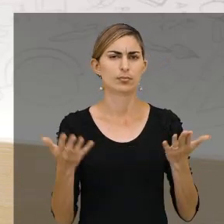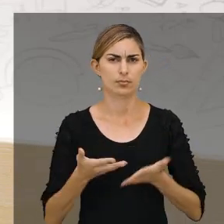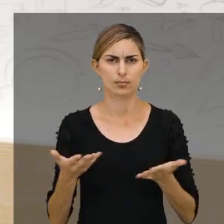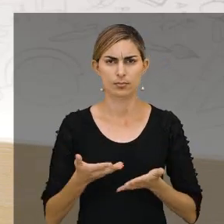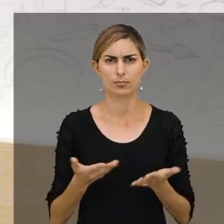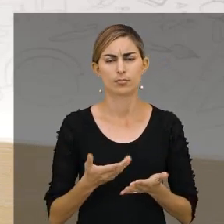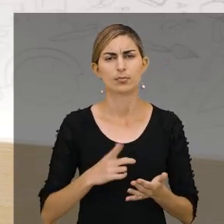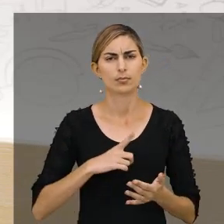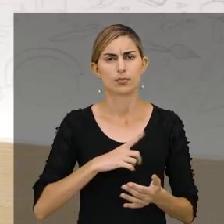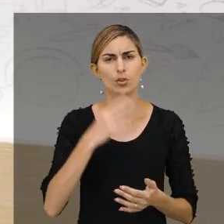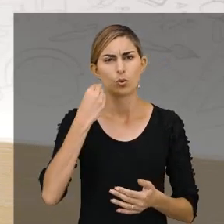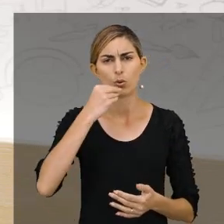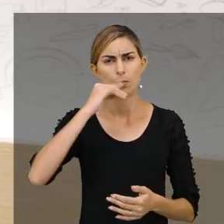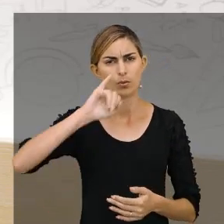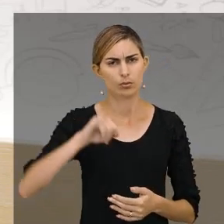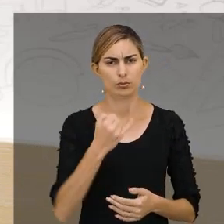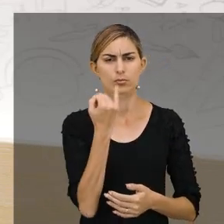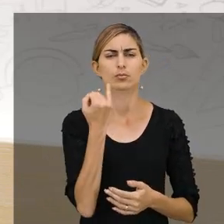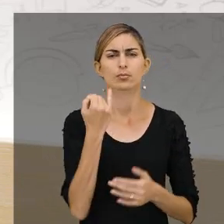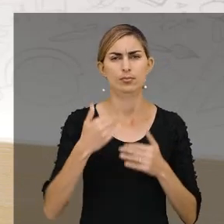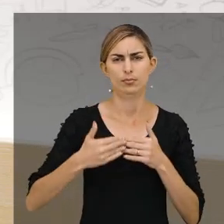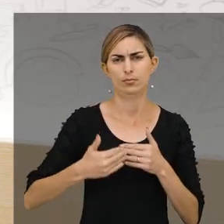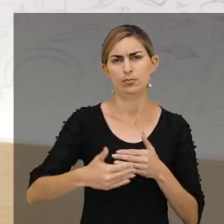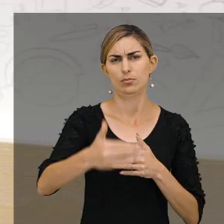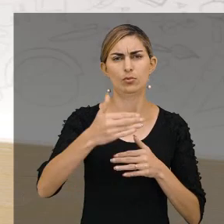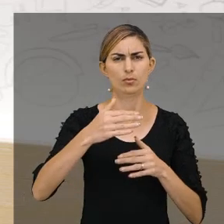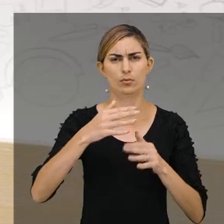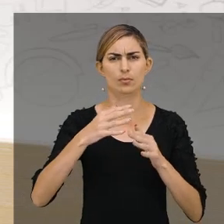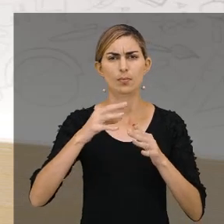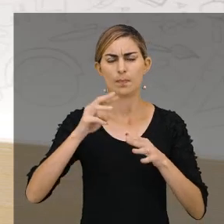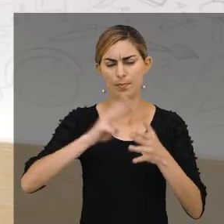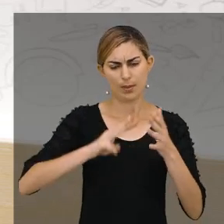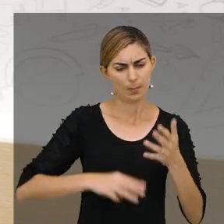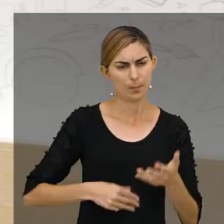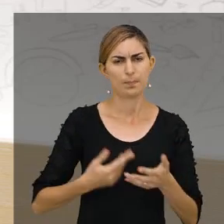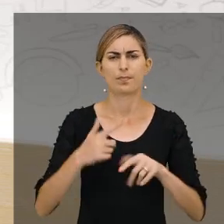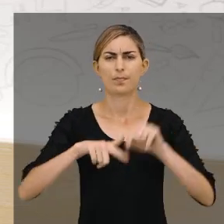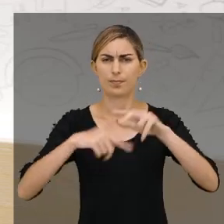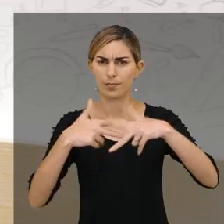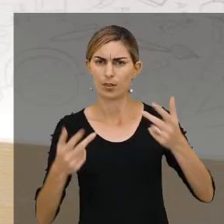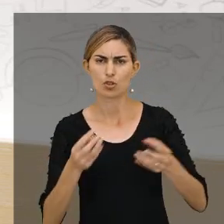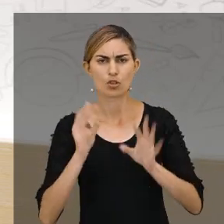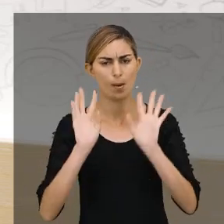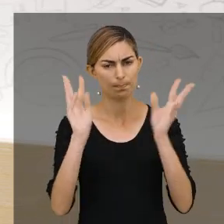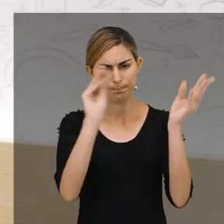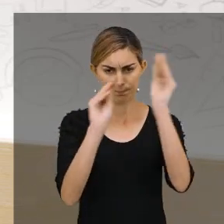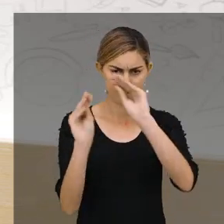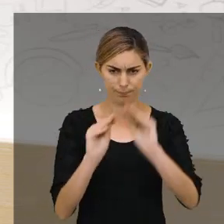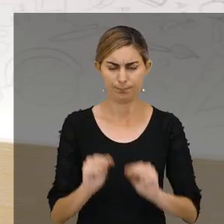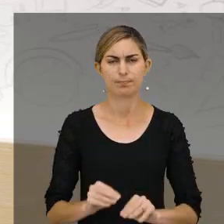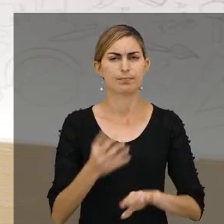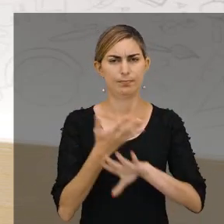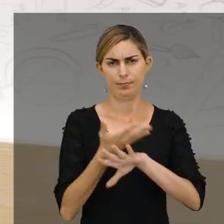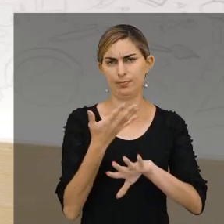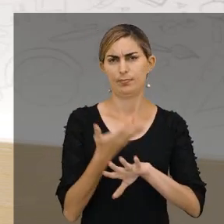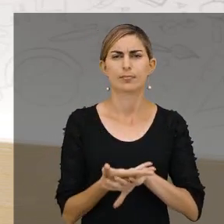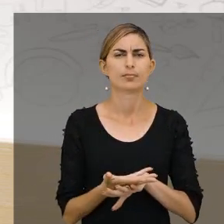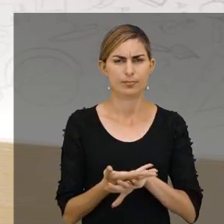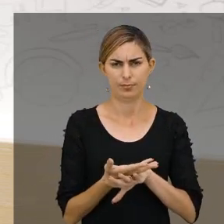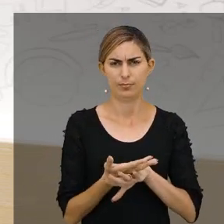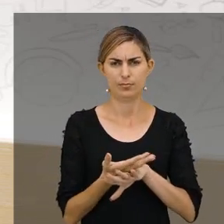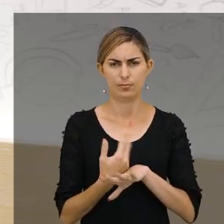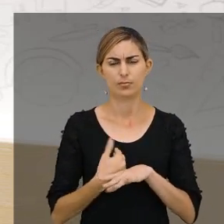agora, vocês terão a oportunidade, através de todo o material de estudo já disponibilizado nesta